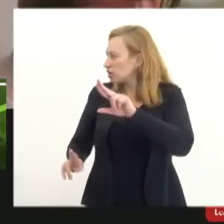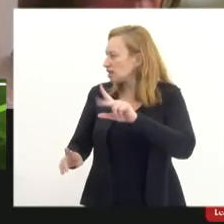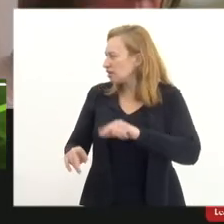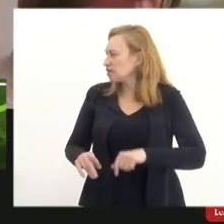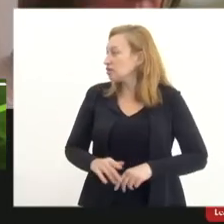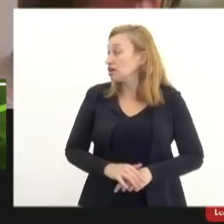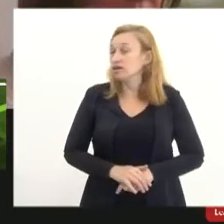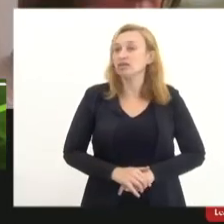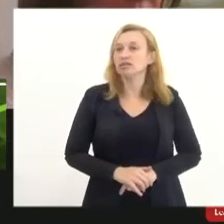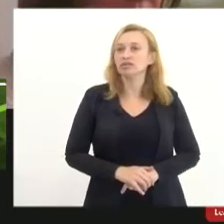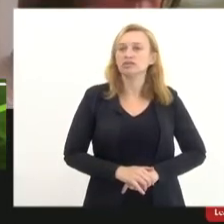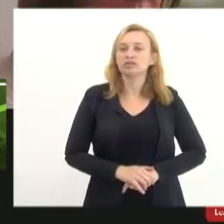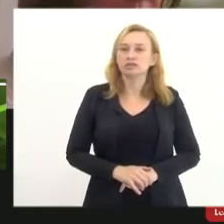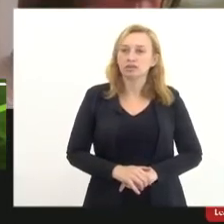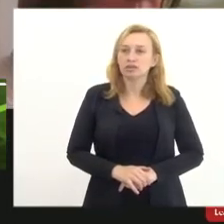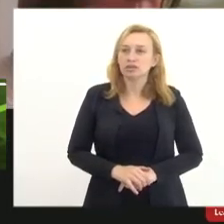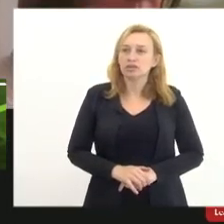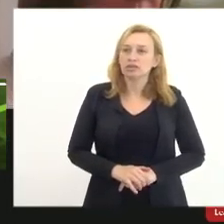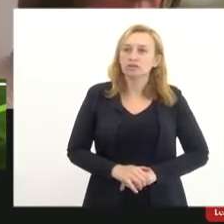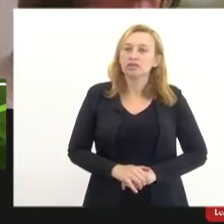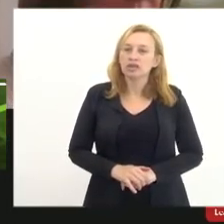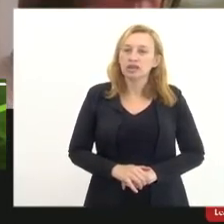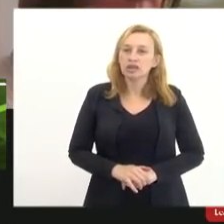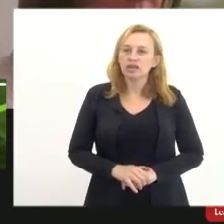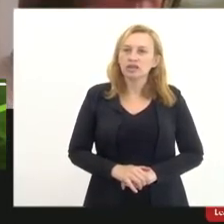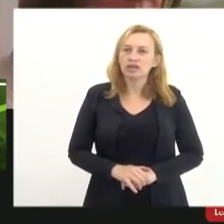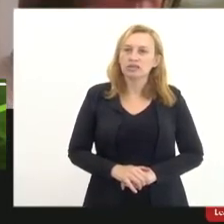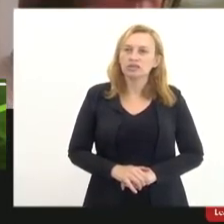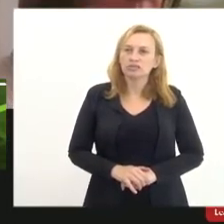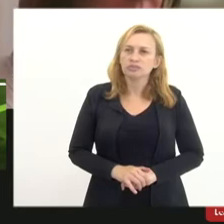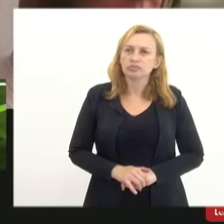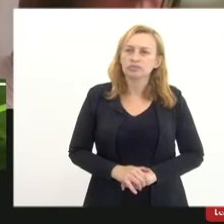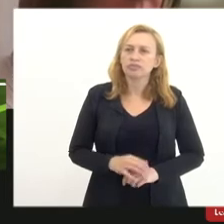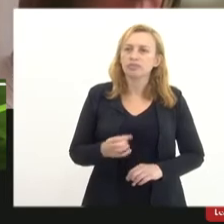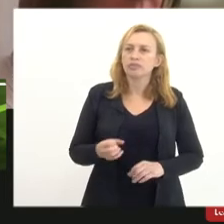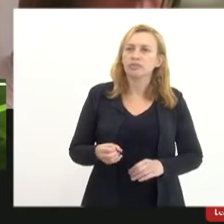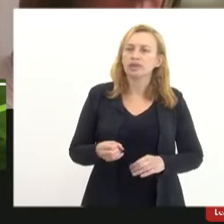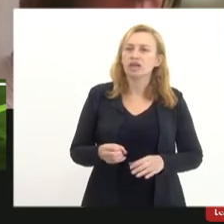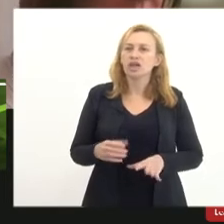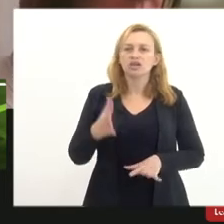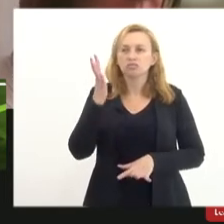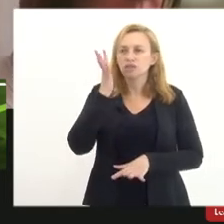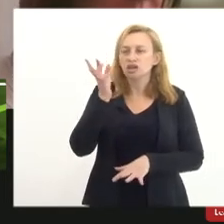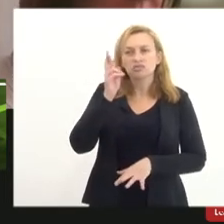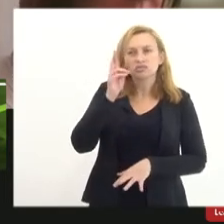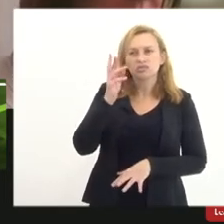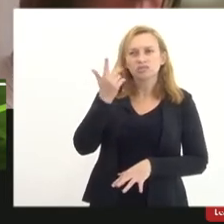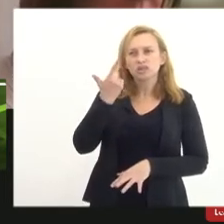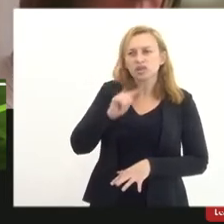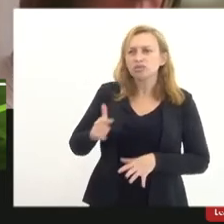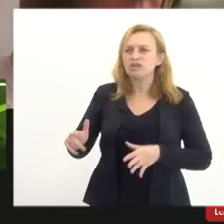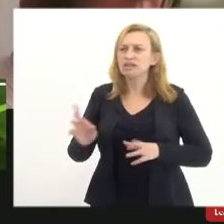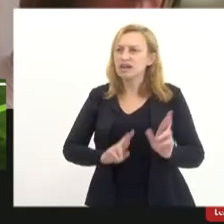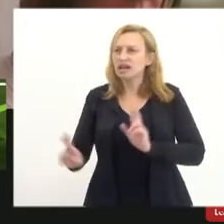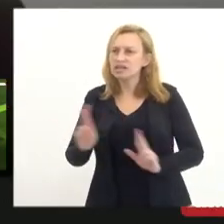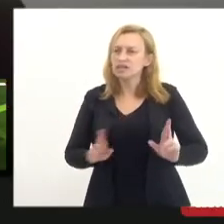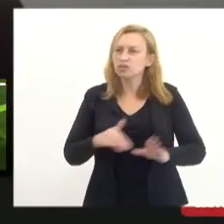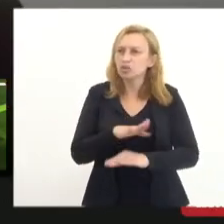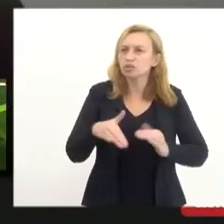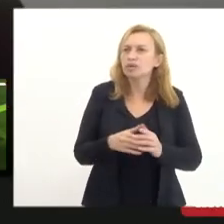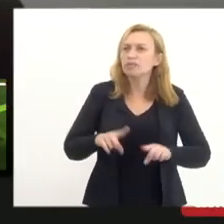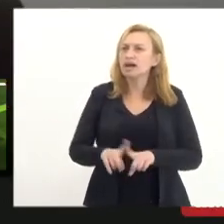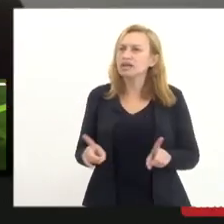temos... inclusive alguns laboratórios formados com eles. Eu não tenho essa relação toda aqui. Eu